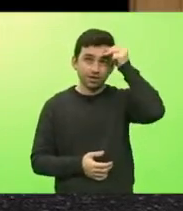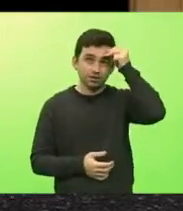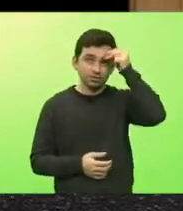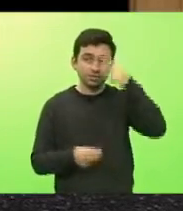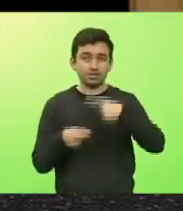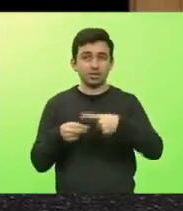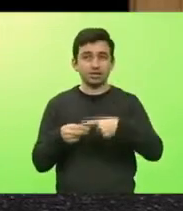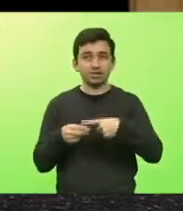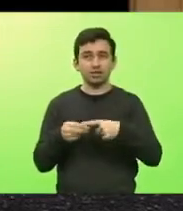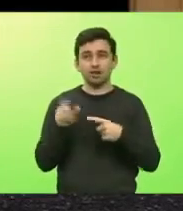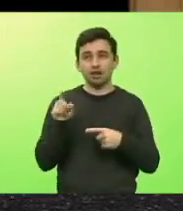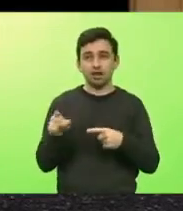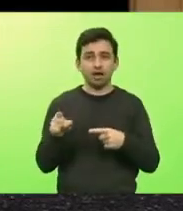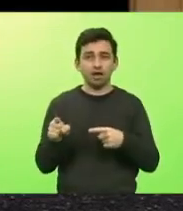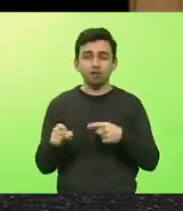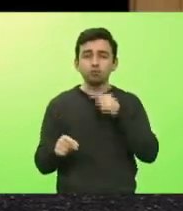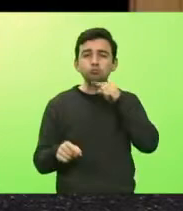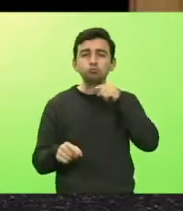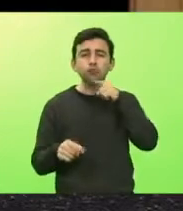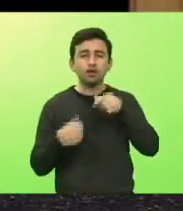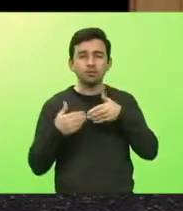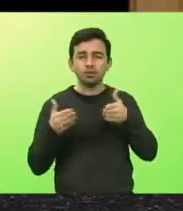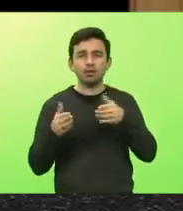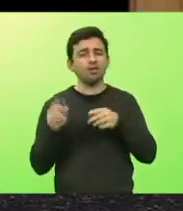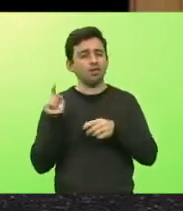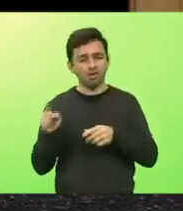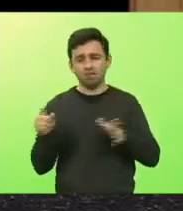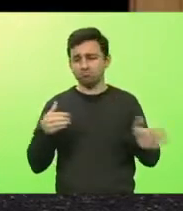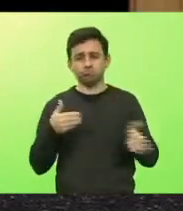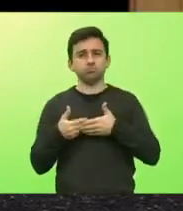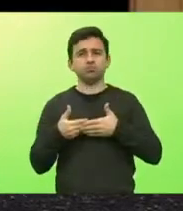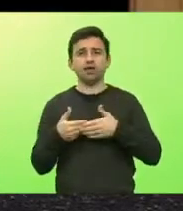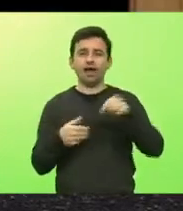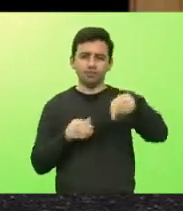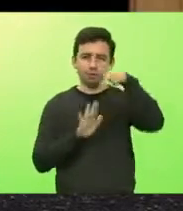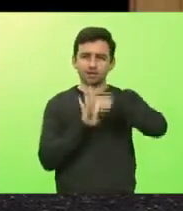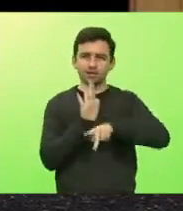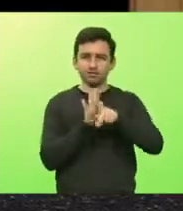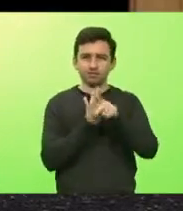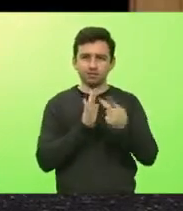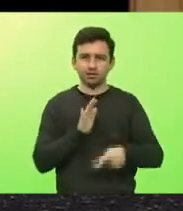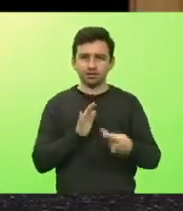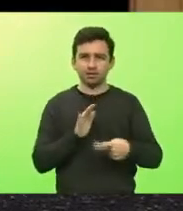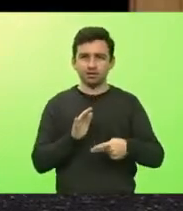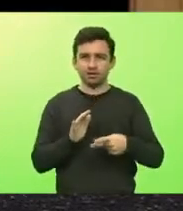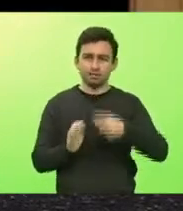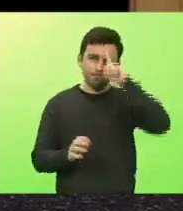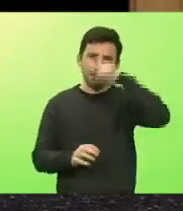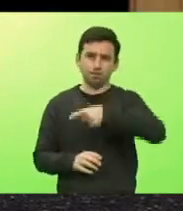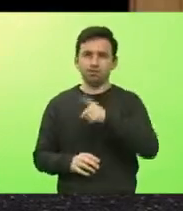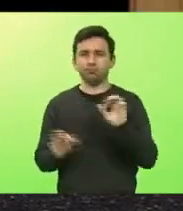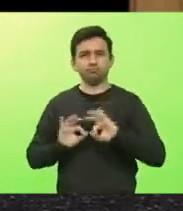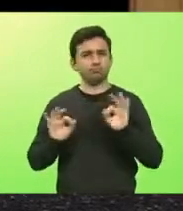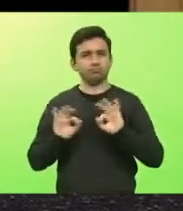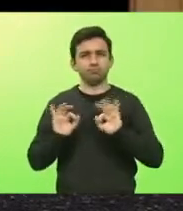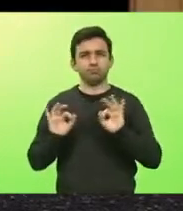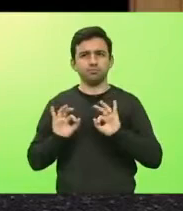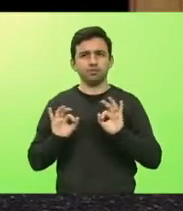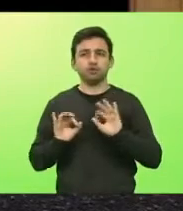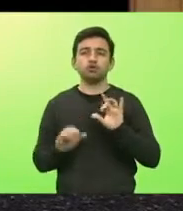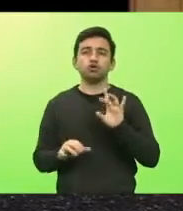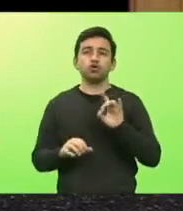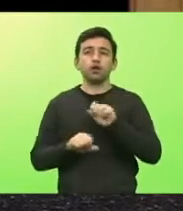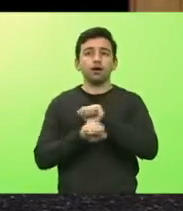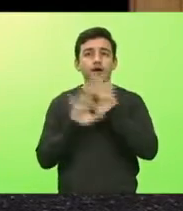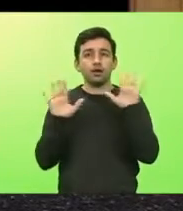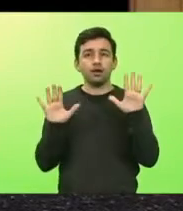que lá não tem como abrir, ele vai fechar. Não é o projeto da Assembleia Legislativa que vai dizer para ele que ele não pode fechar. Só para deixar claro isso, que parece que